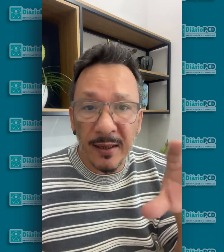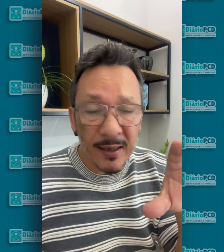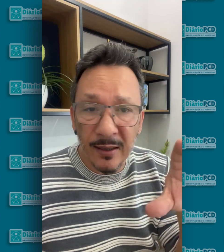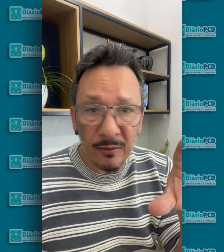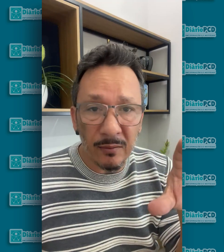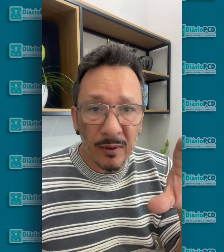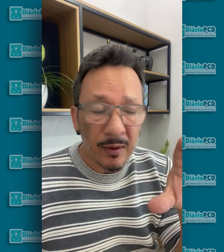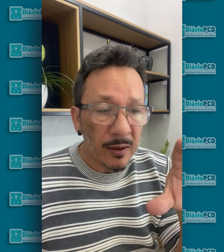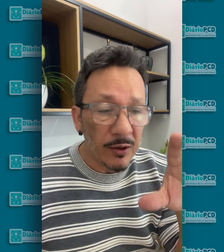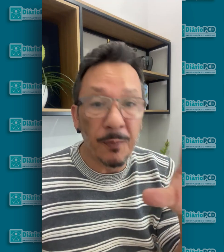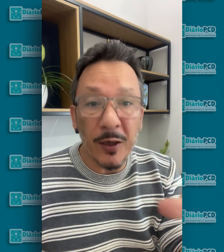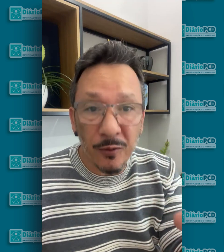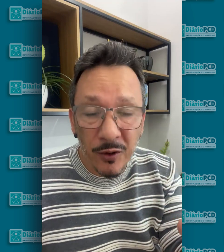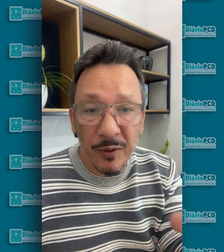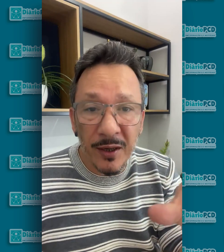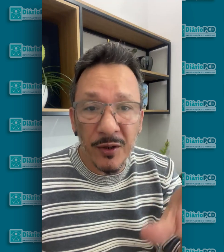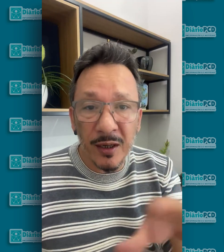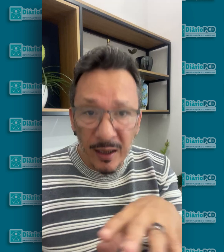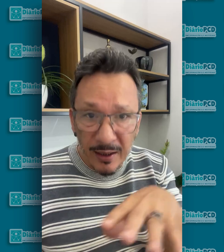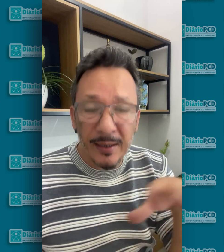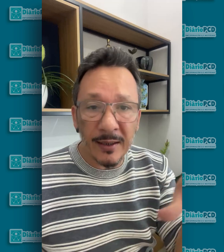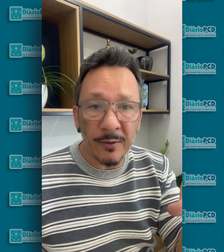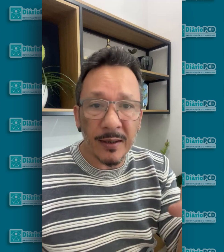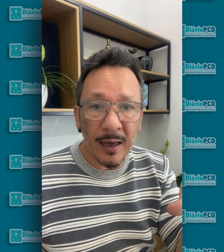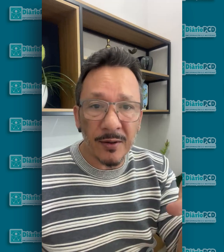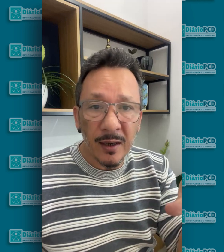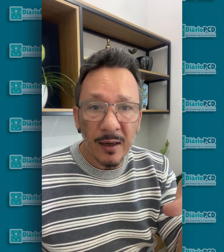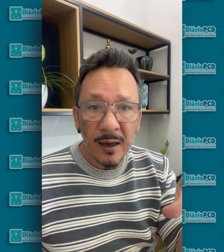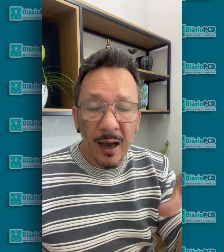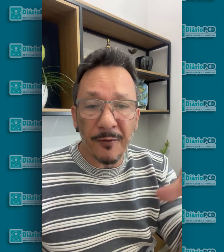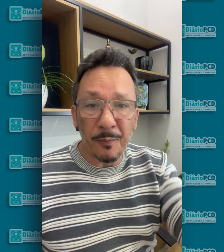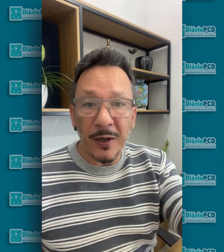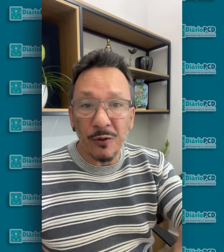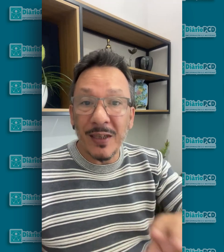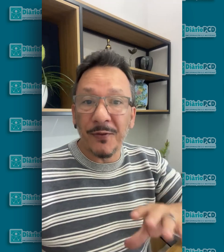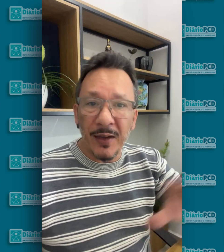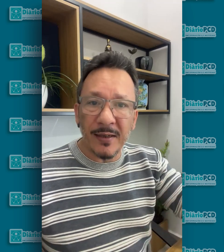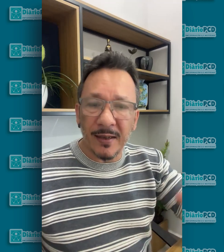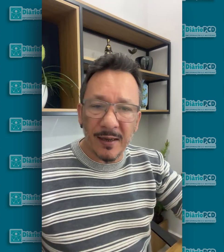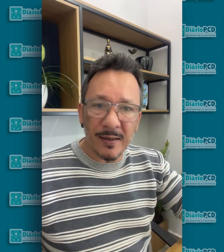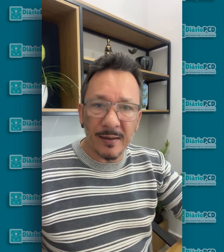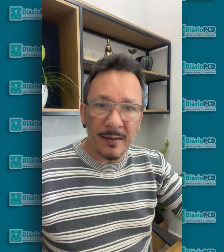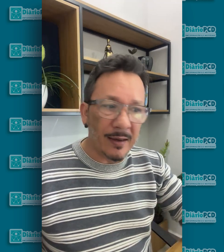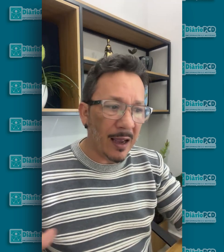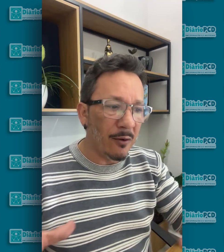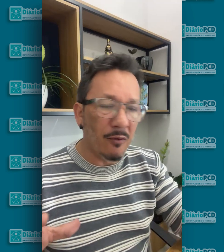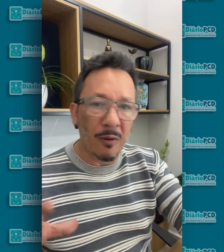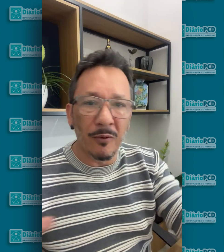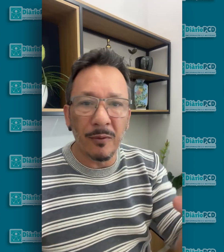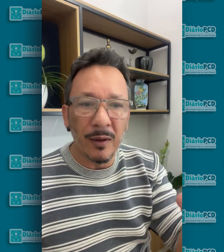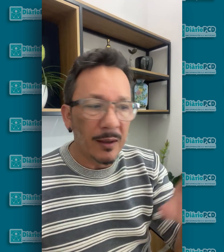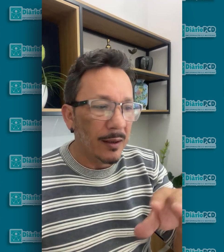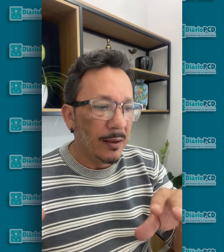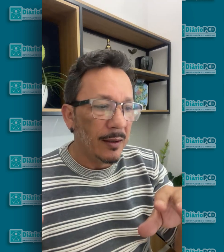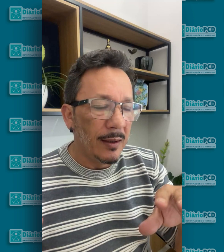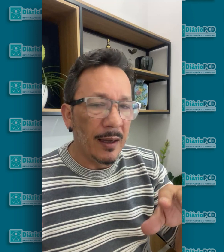nenhuma representação de pessoa jurídica em 5 estados. Haviam pessoas físicas que eram